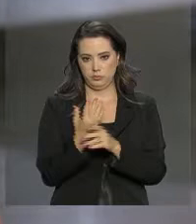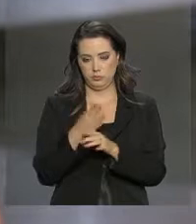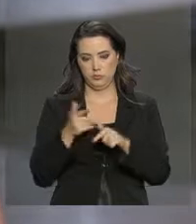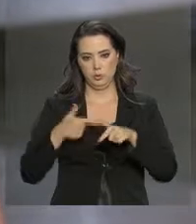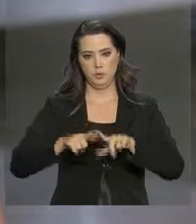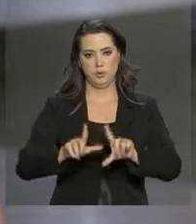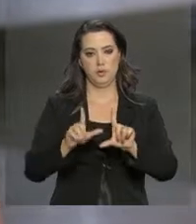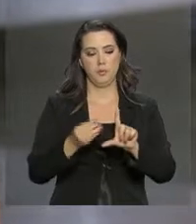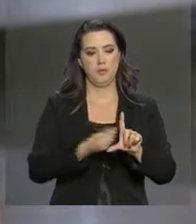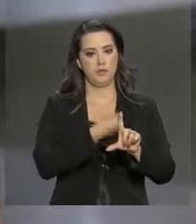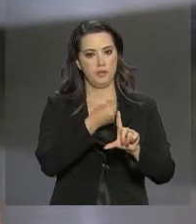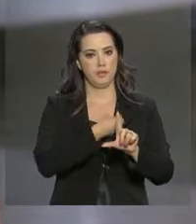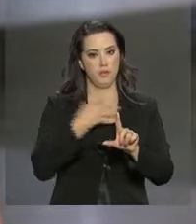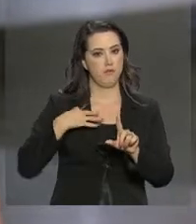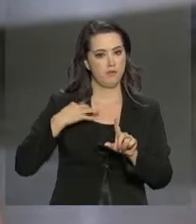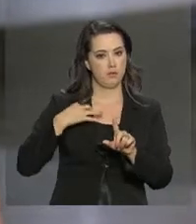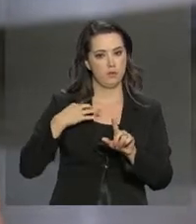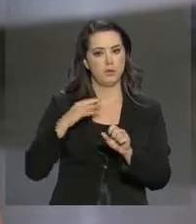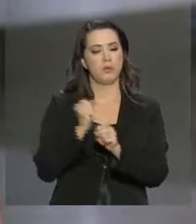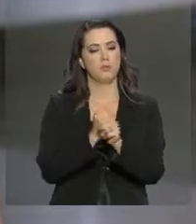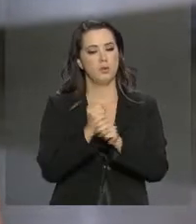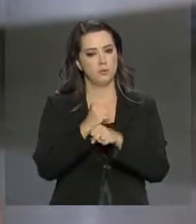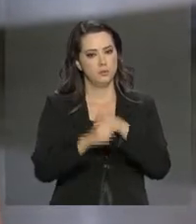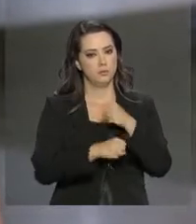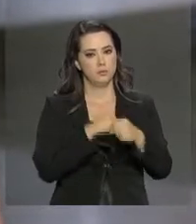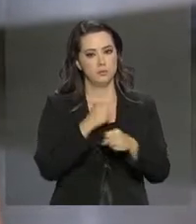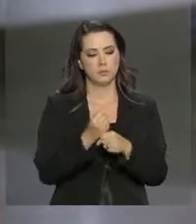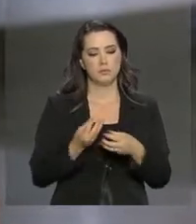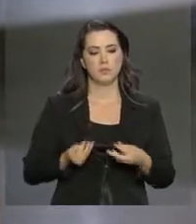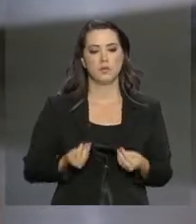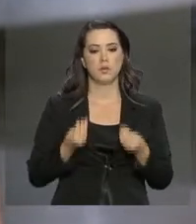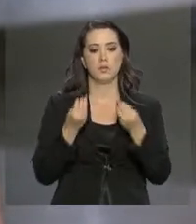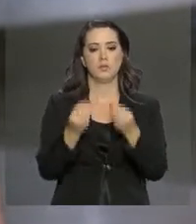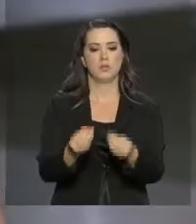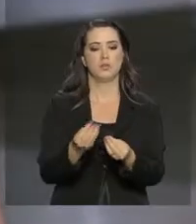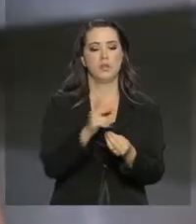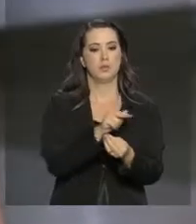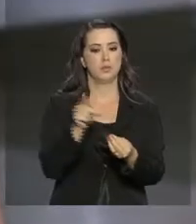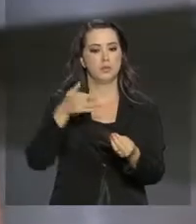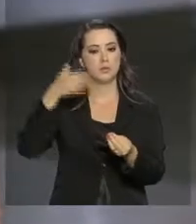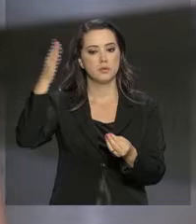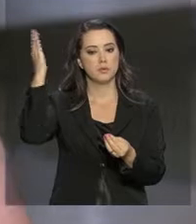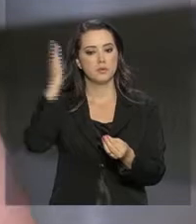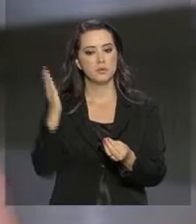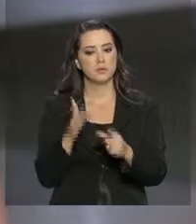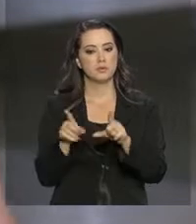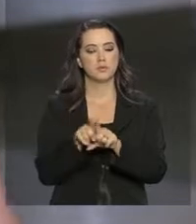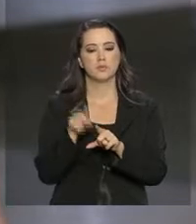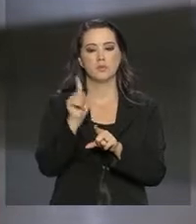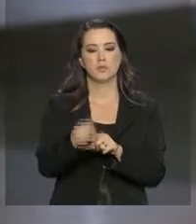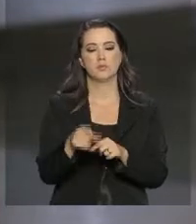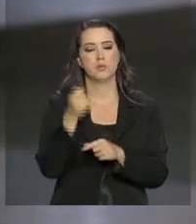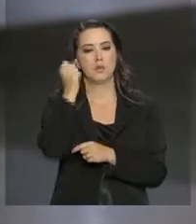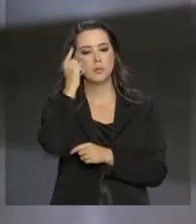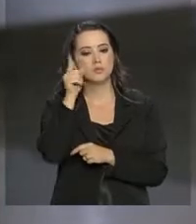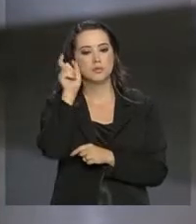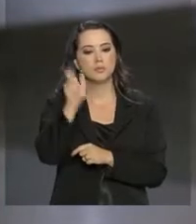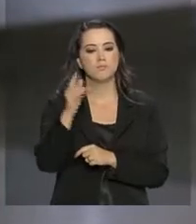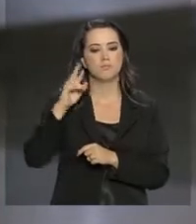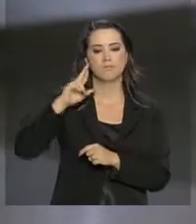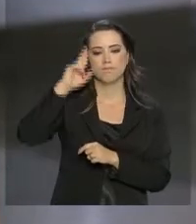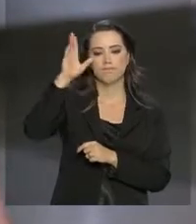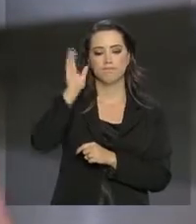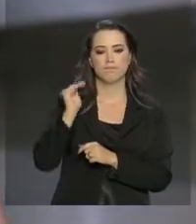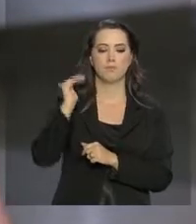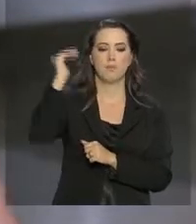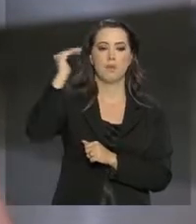voluntário que é uma premiação anual que será concedida é pelo presidente da república então a ideia que acha a autoridade máxima da